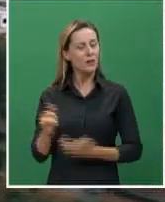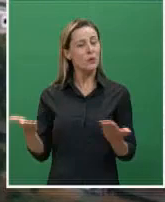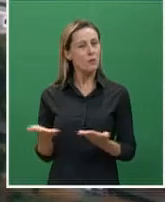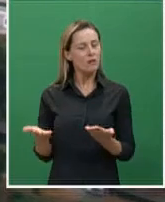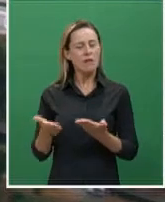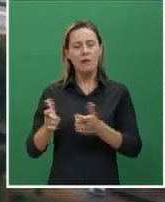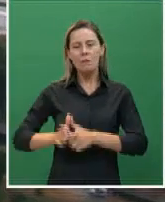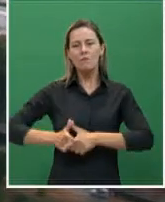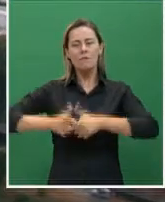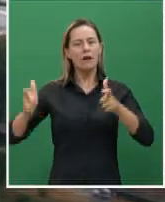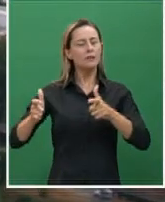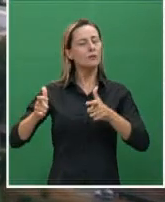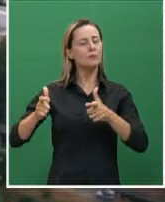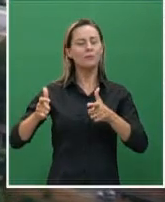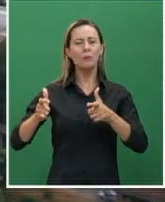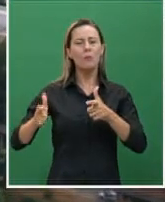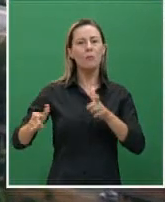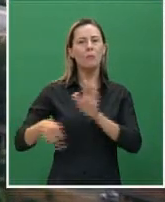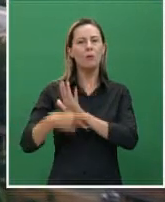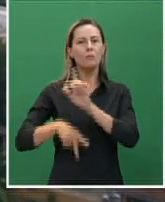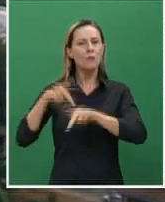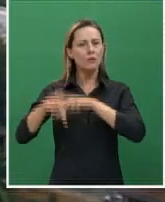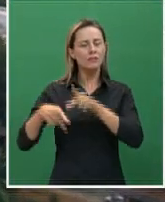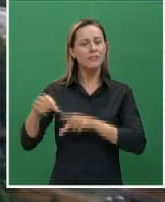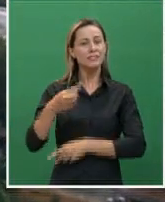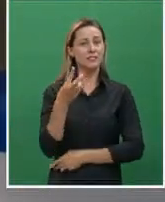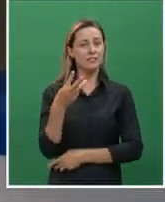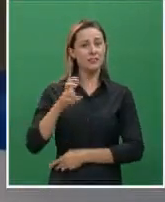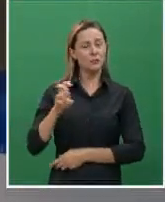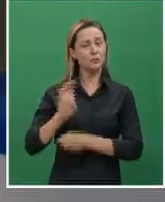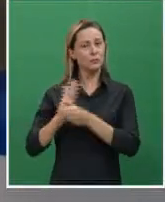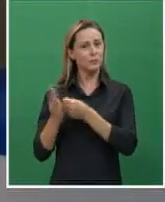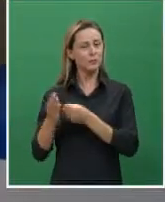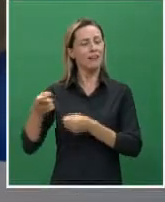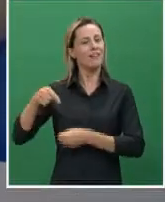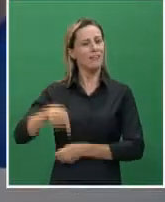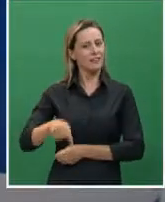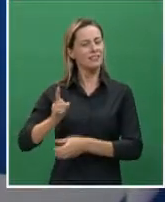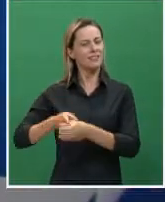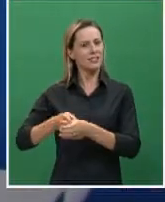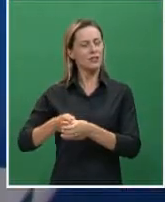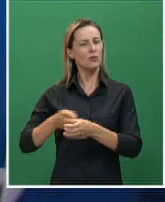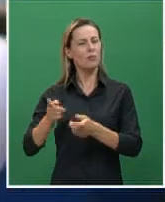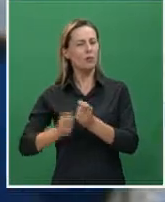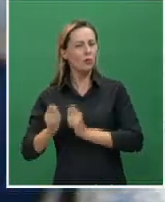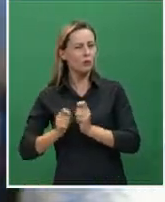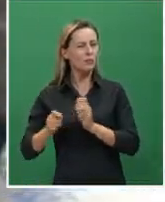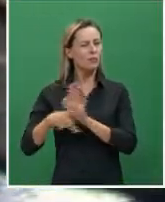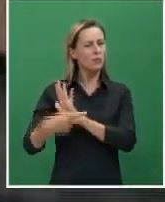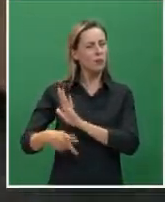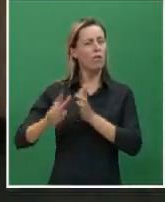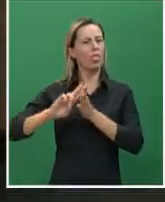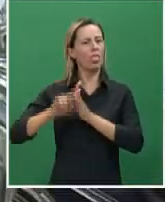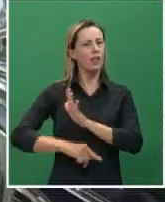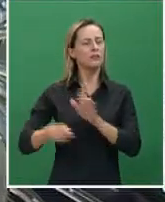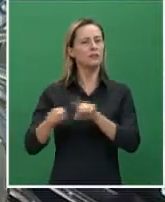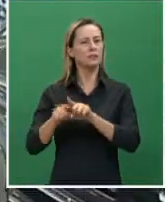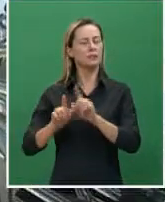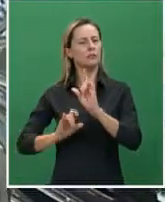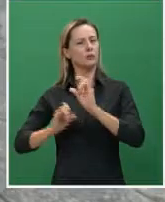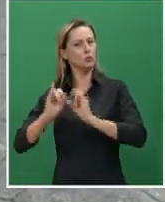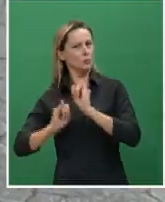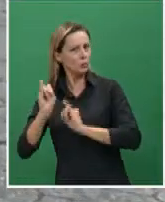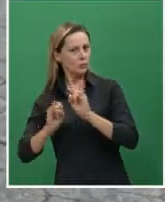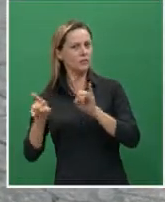de todo o estado São 35 bairros na cidade de uma economia diversificada com força na indústria